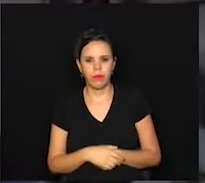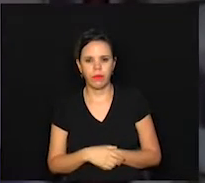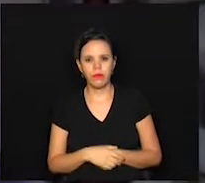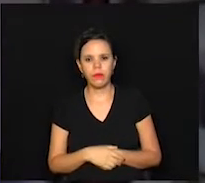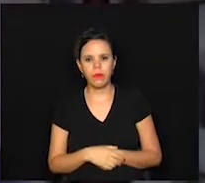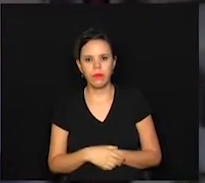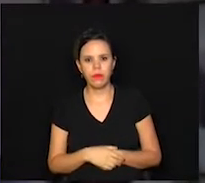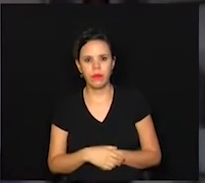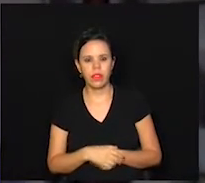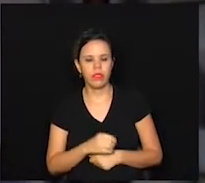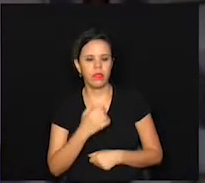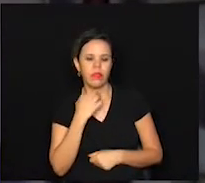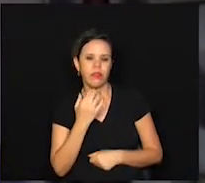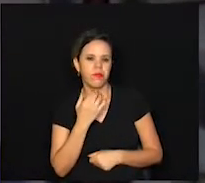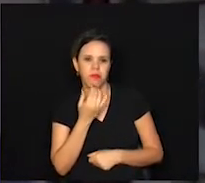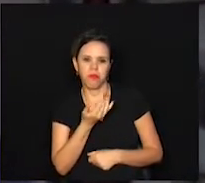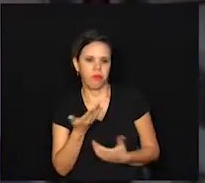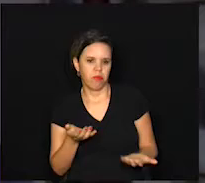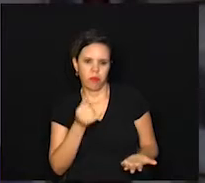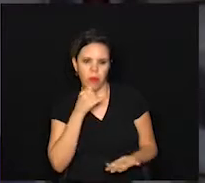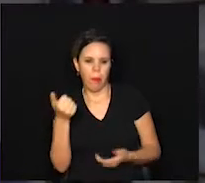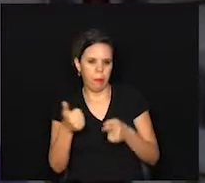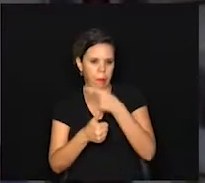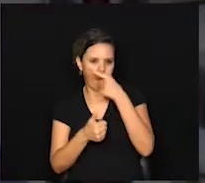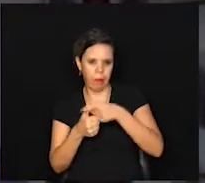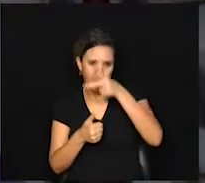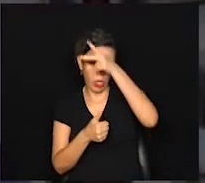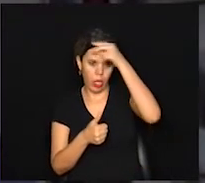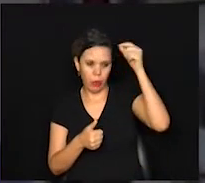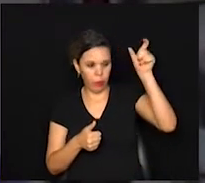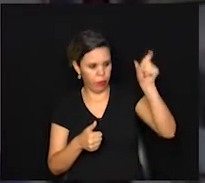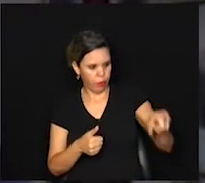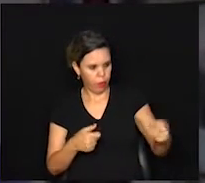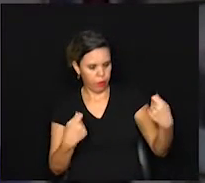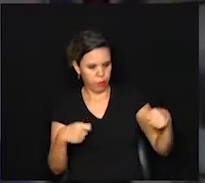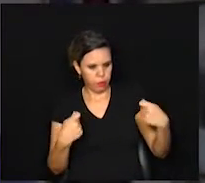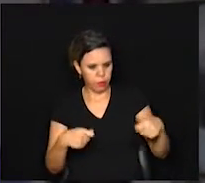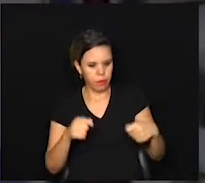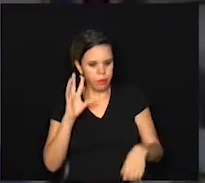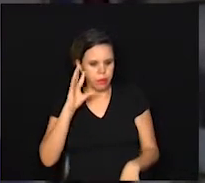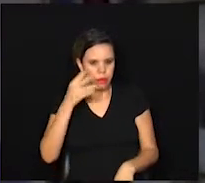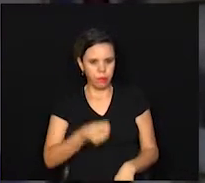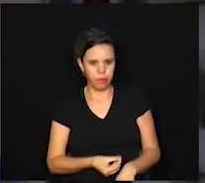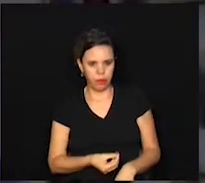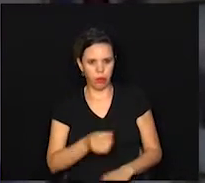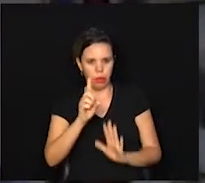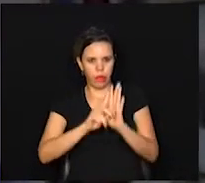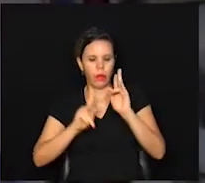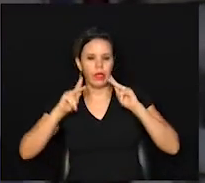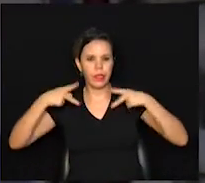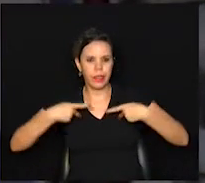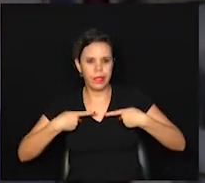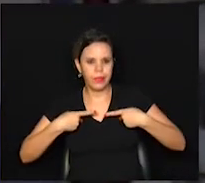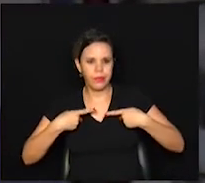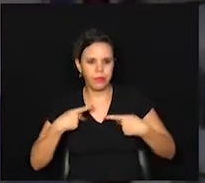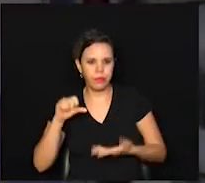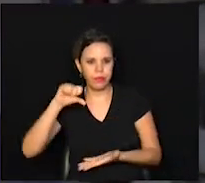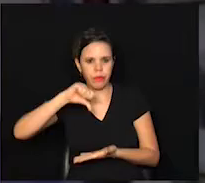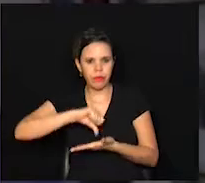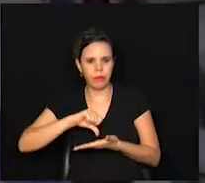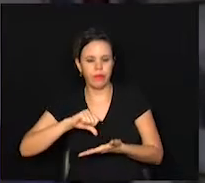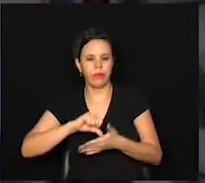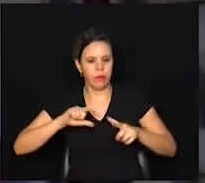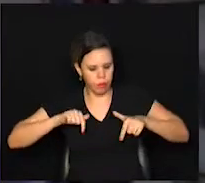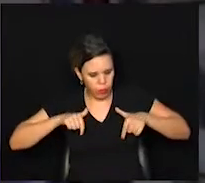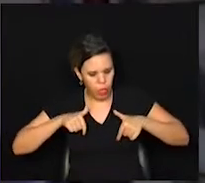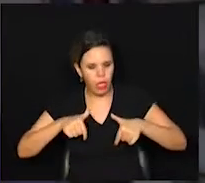fundantes, senão não funciona. Primeiro, o prefeito precisa entender de que os direitos humanos estarão no centro das suas